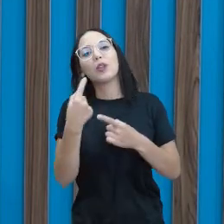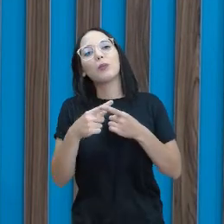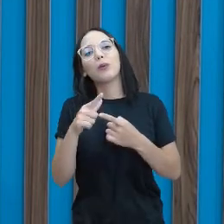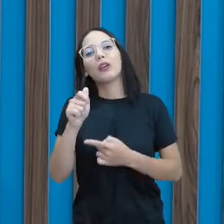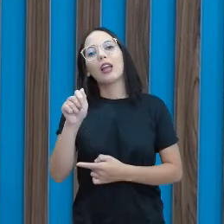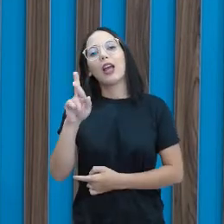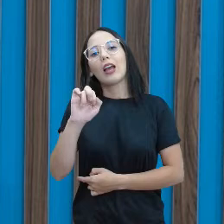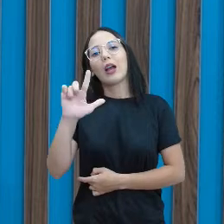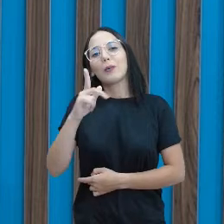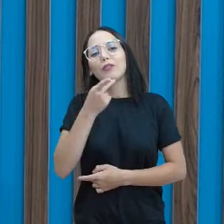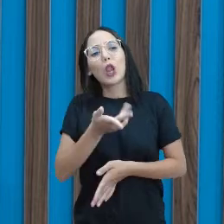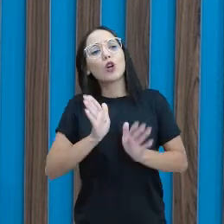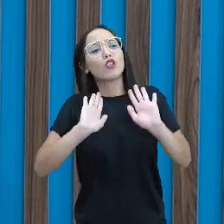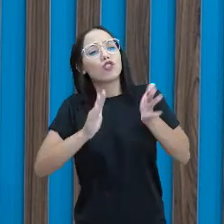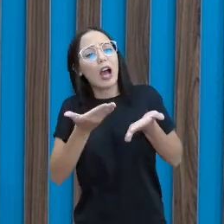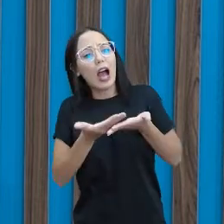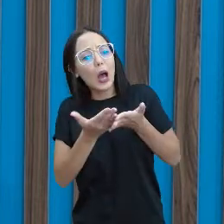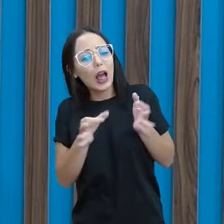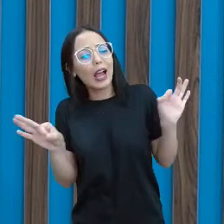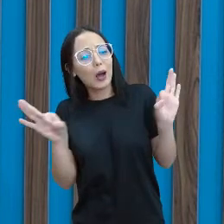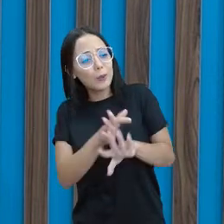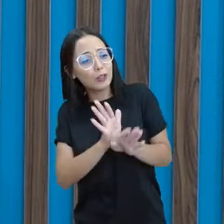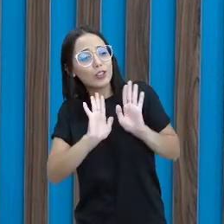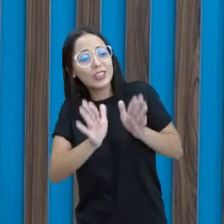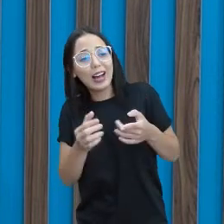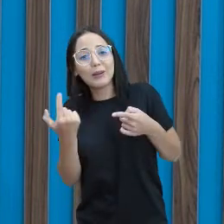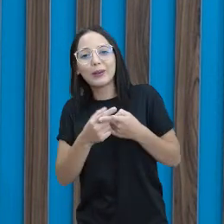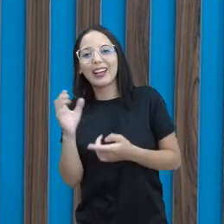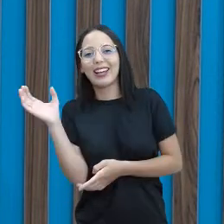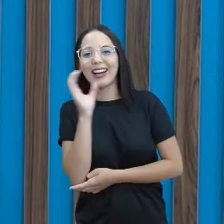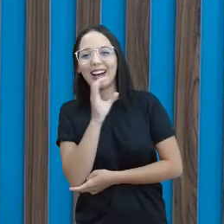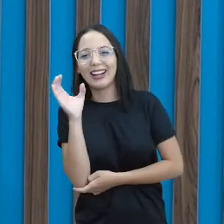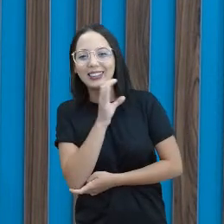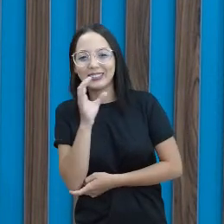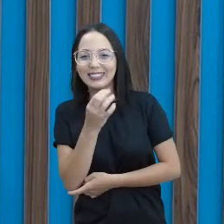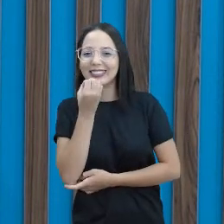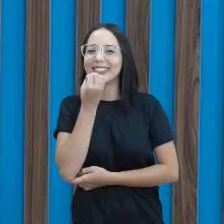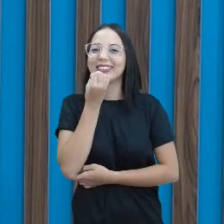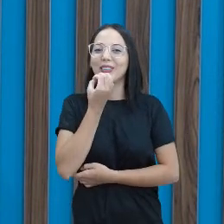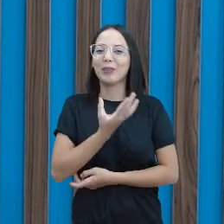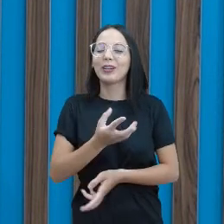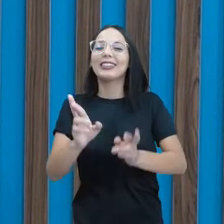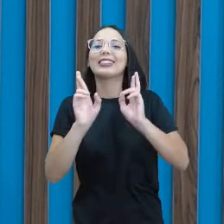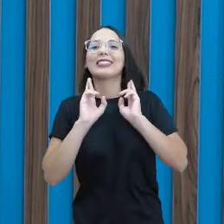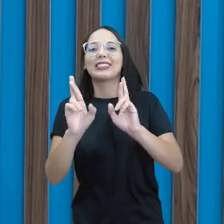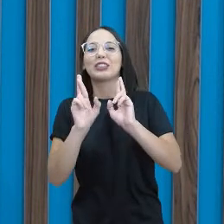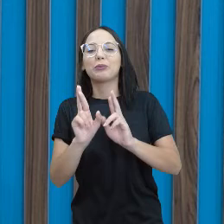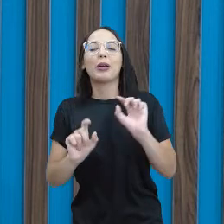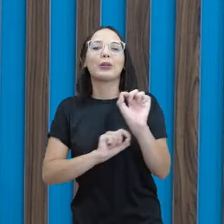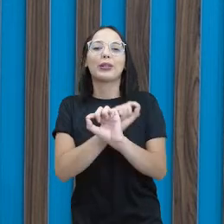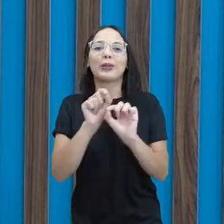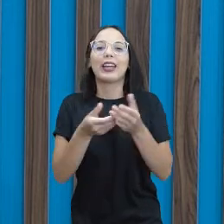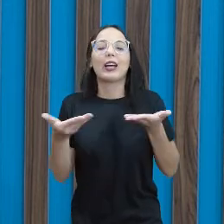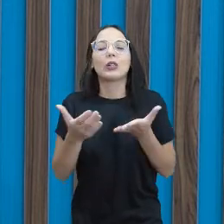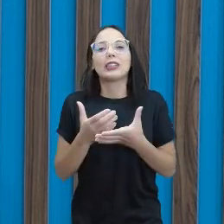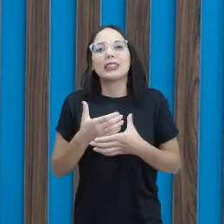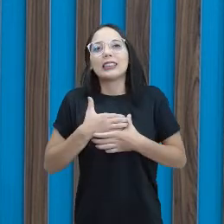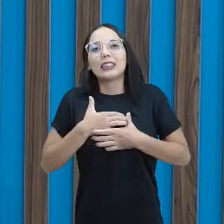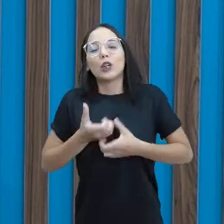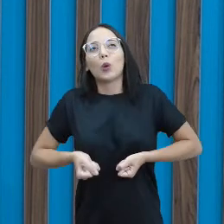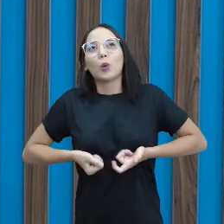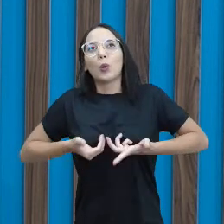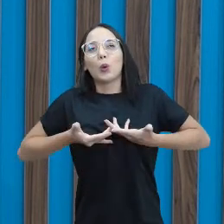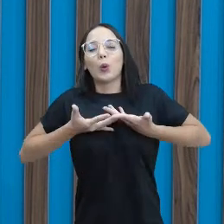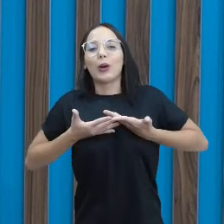aqui. Já acabou? Tipo, passou tão rápido, professor. Que bom, né? Espero que essa seja realmente a sensação de